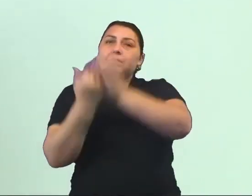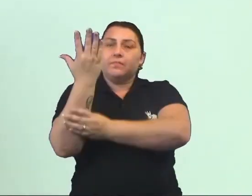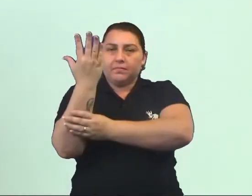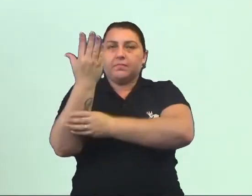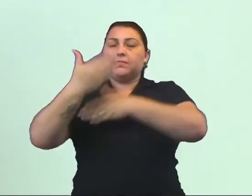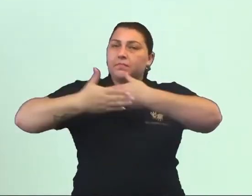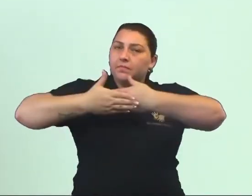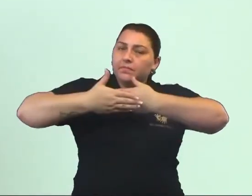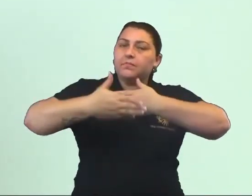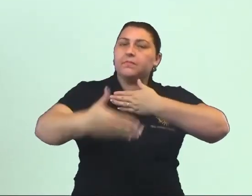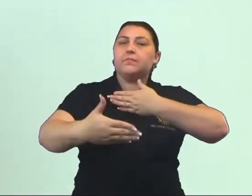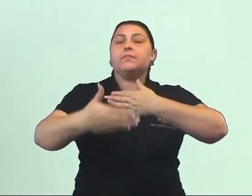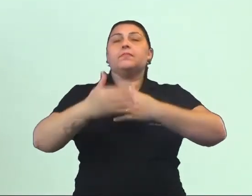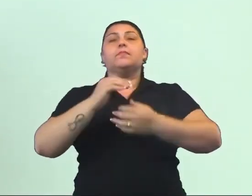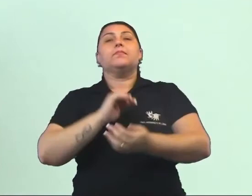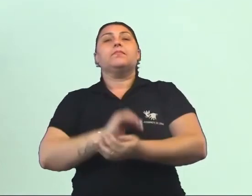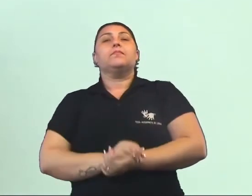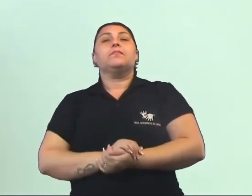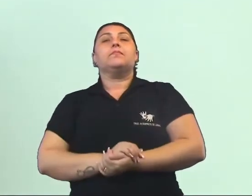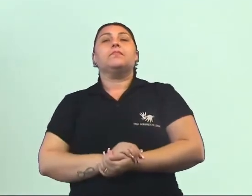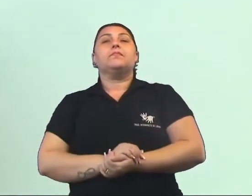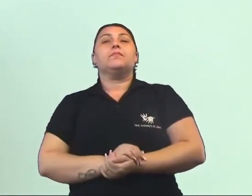surgiram a partir do